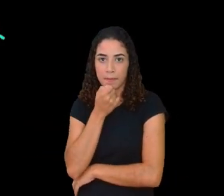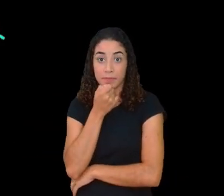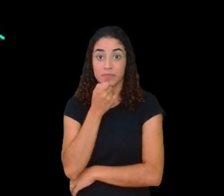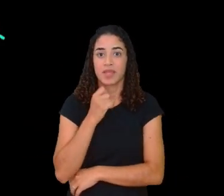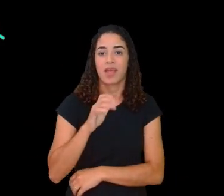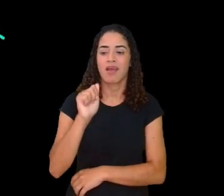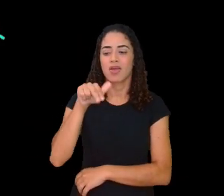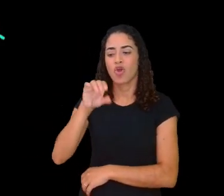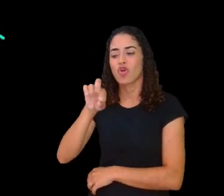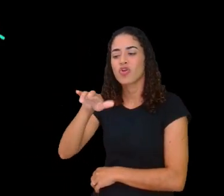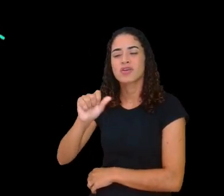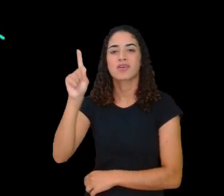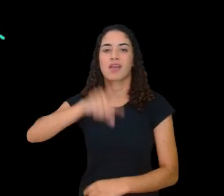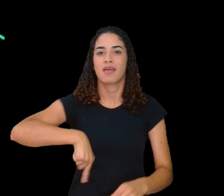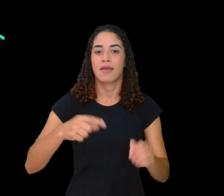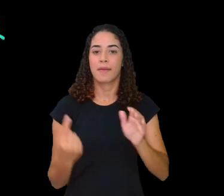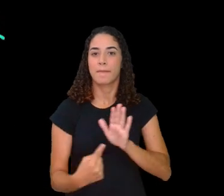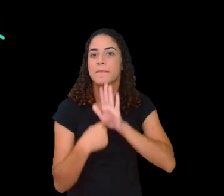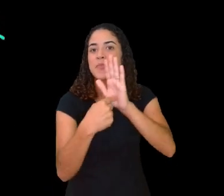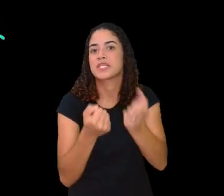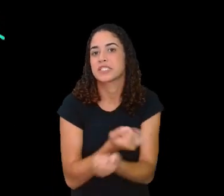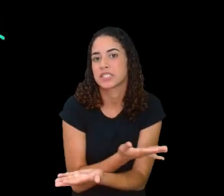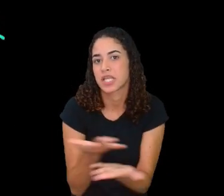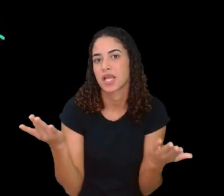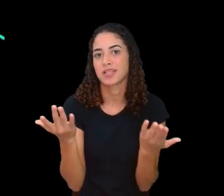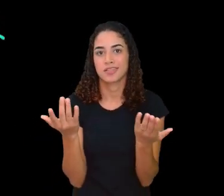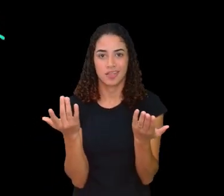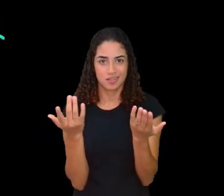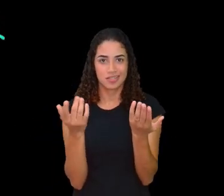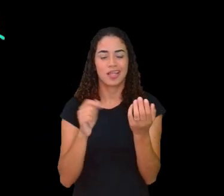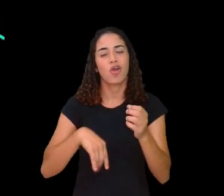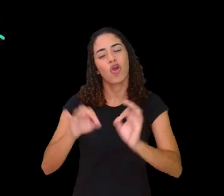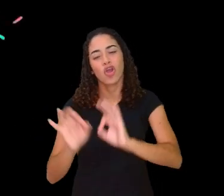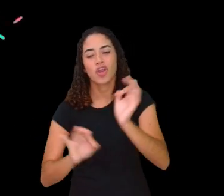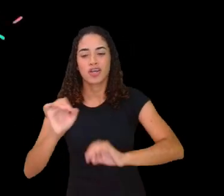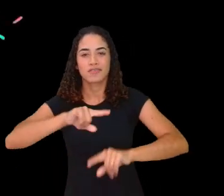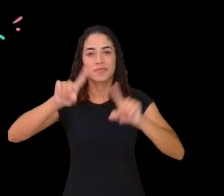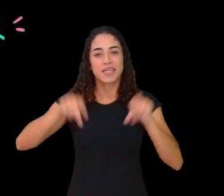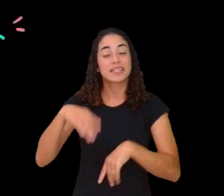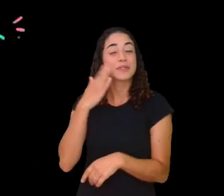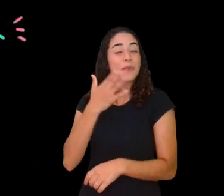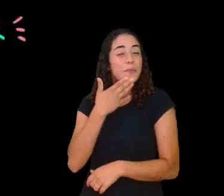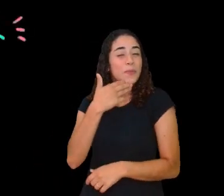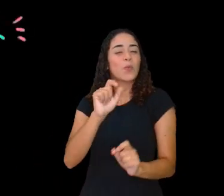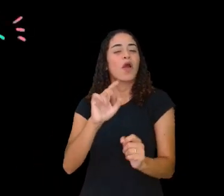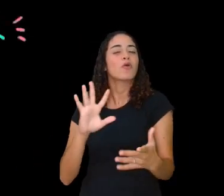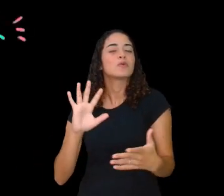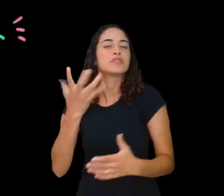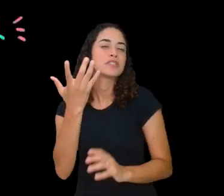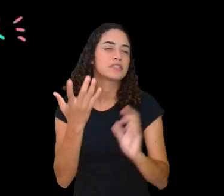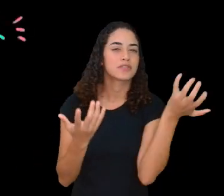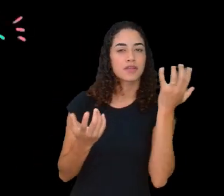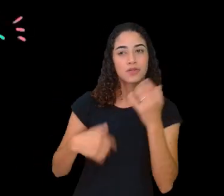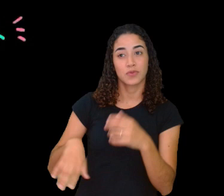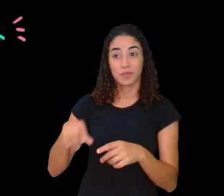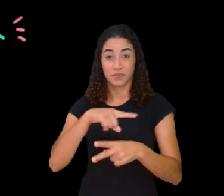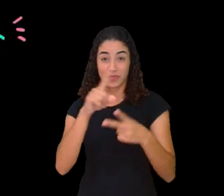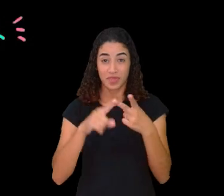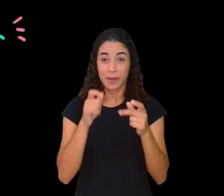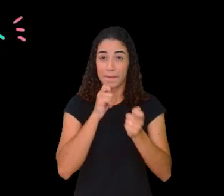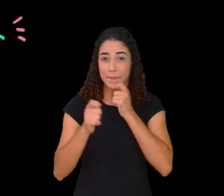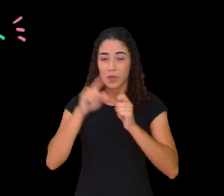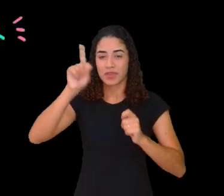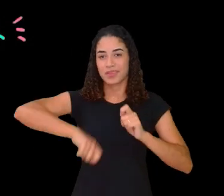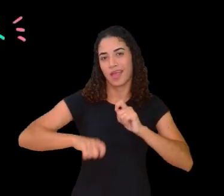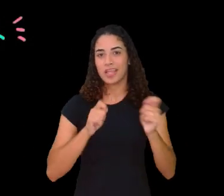apresenta o jornal, quem organiza o programa para a gente entender melhor o que está acontecendo. E o repórter é quem faz as matérias, as entrevistas